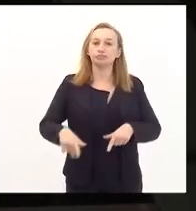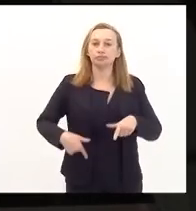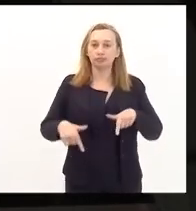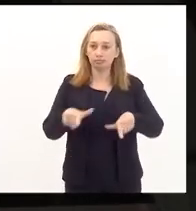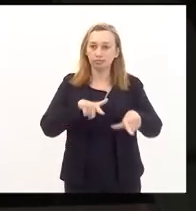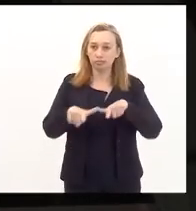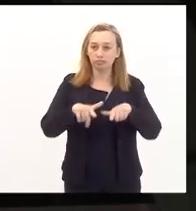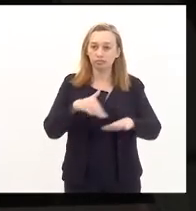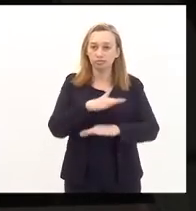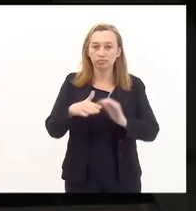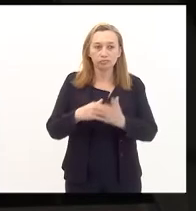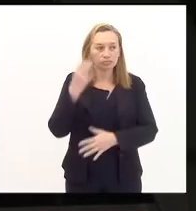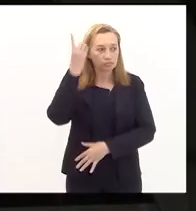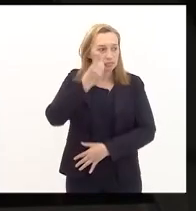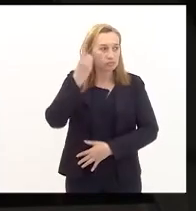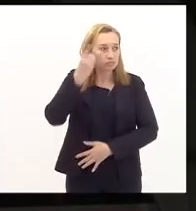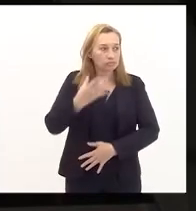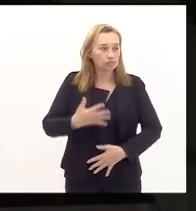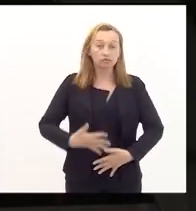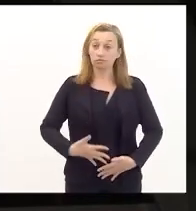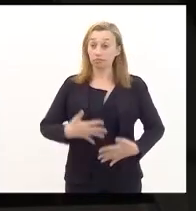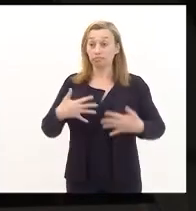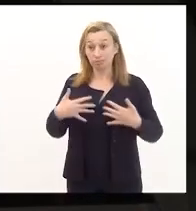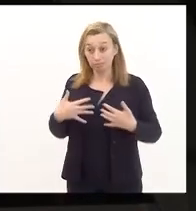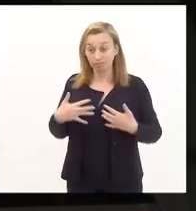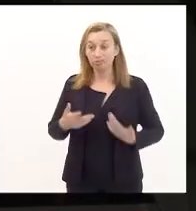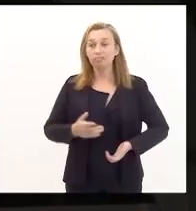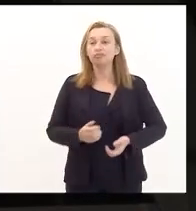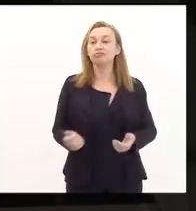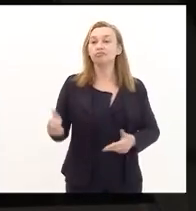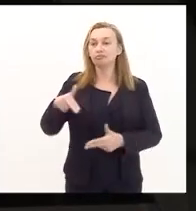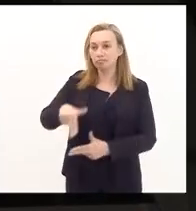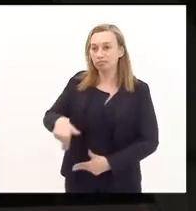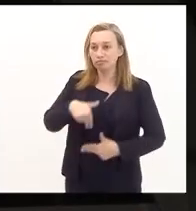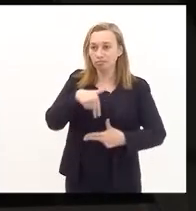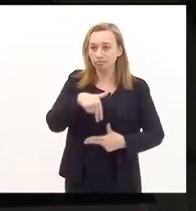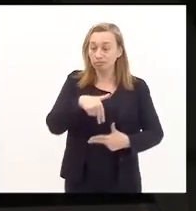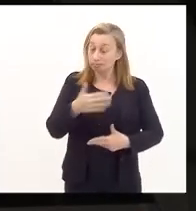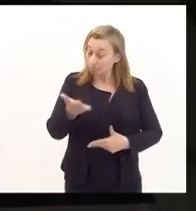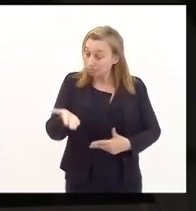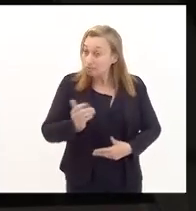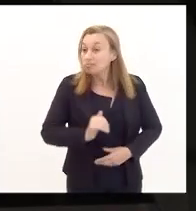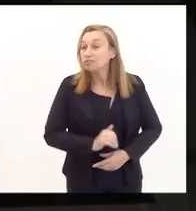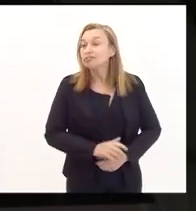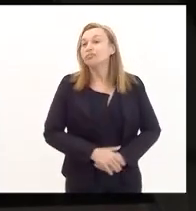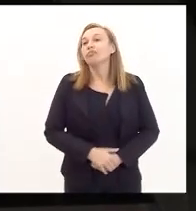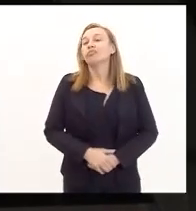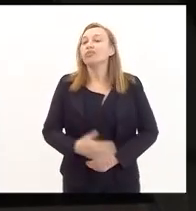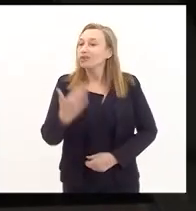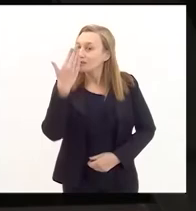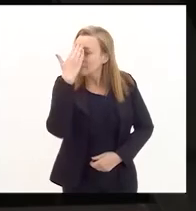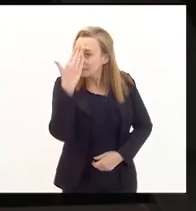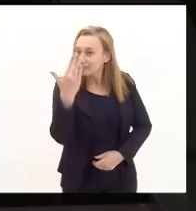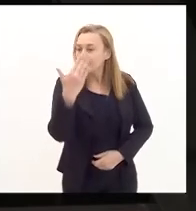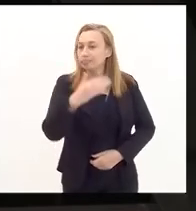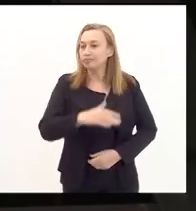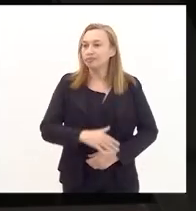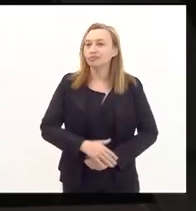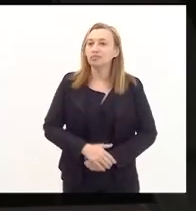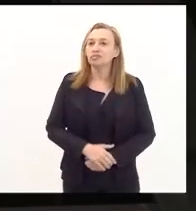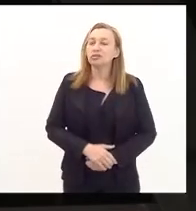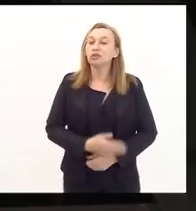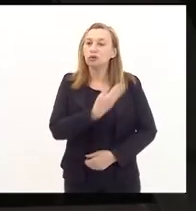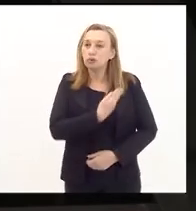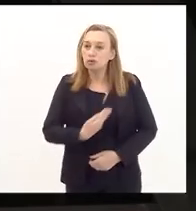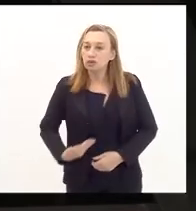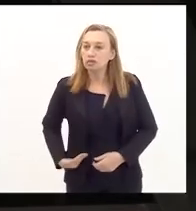deputadas e deputados, é um prazer, um privilégio ocupar essa tribuna de honra aqui para agradecer ao